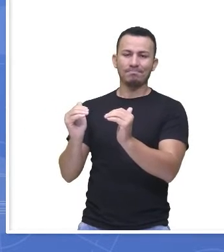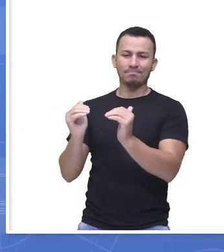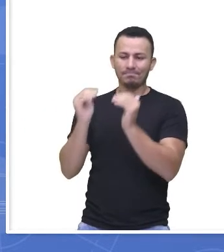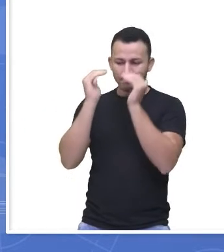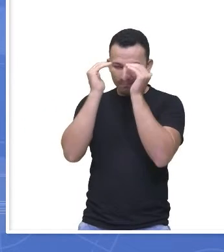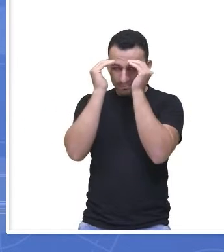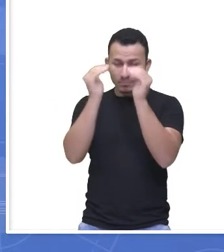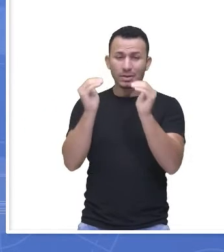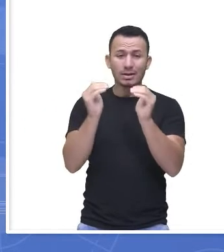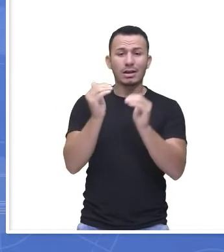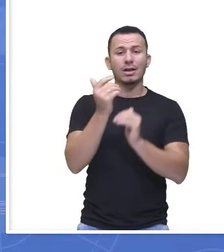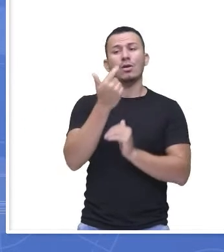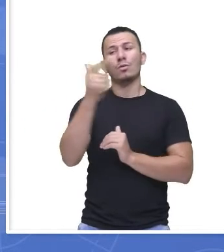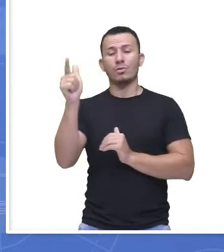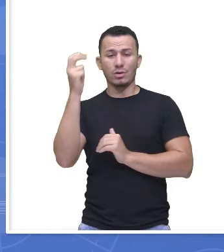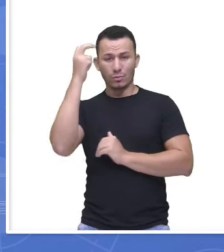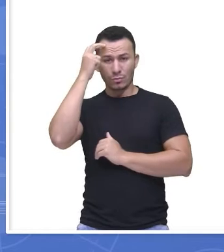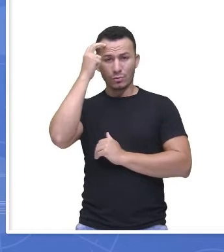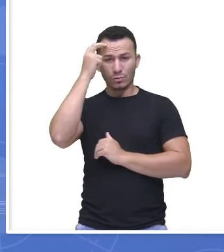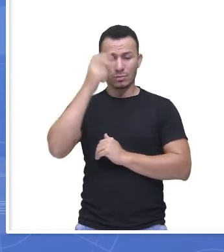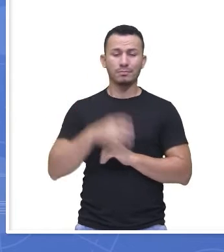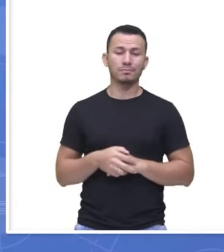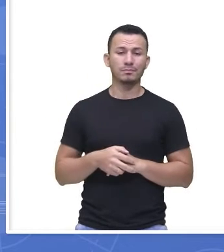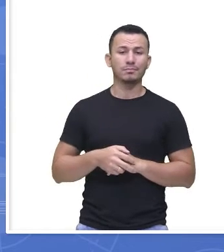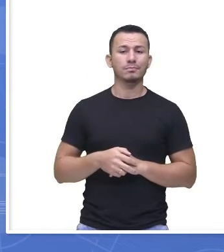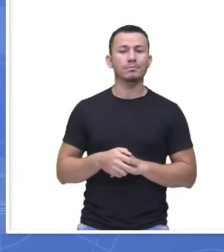as culturas dos outros. É preciso que a gente